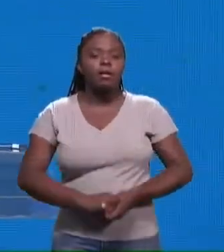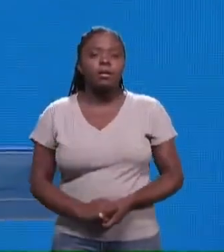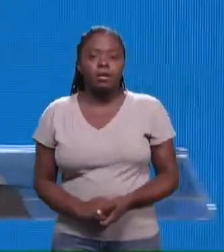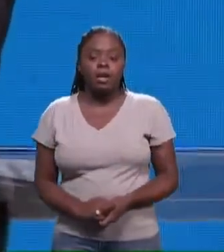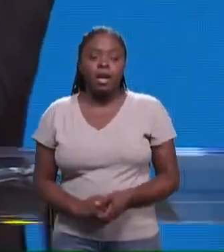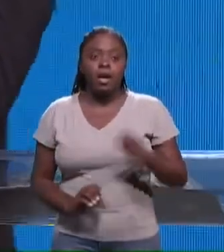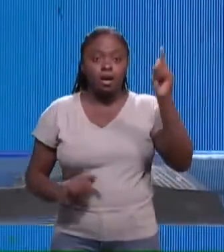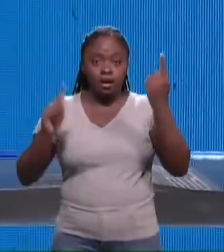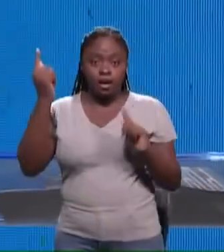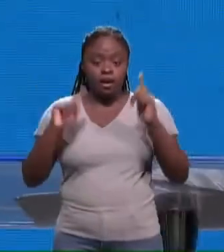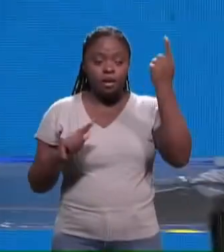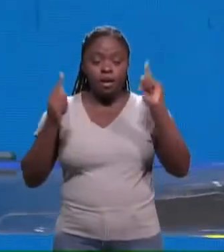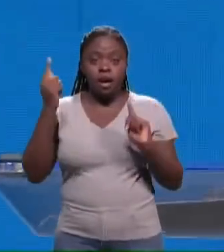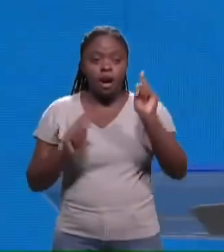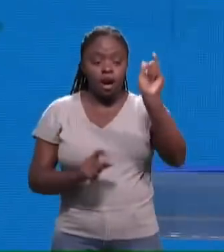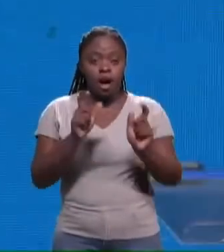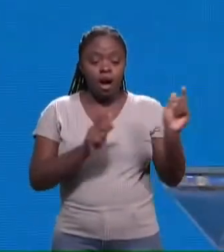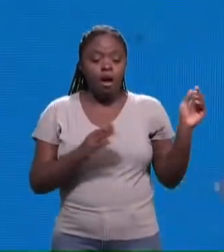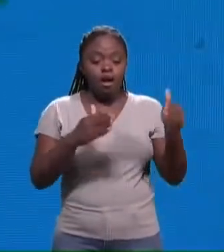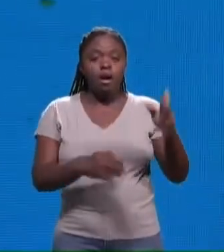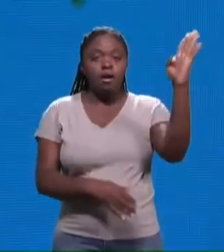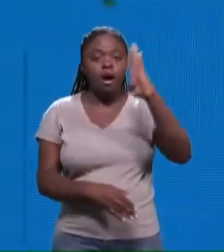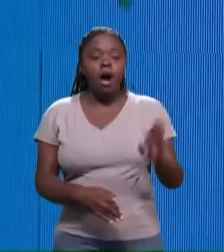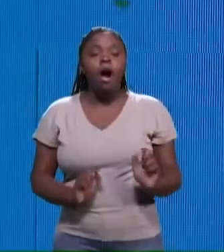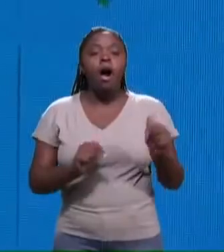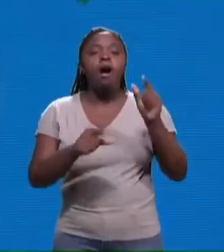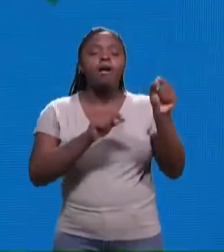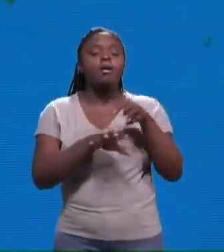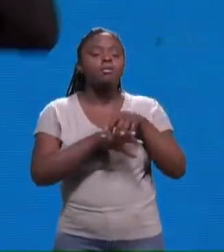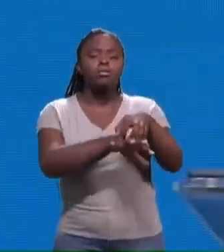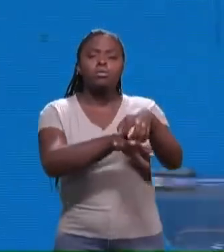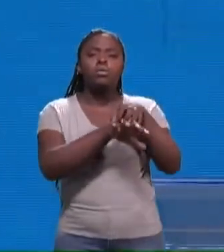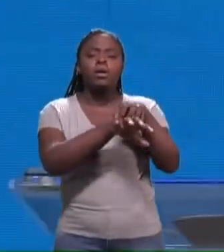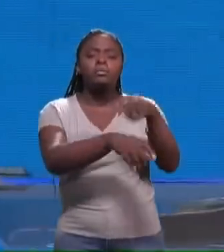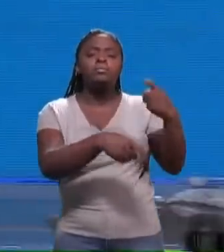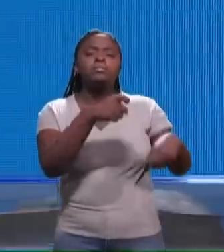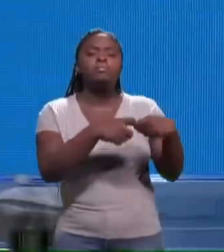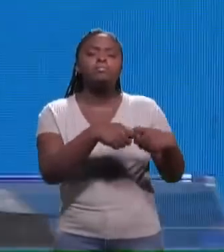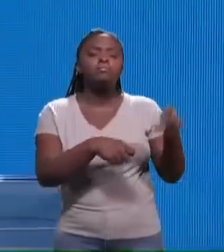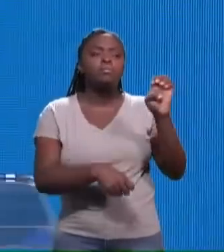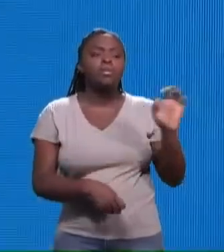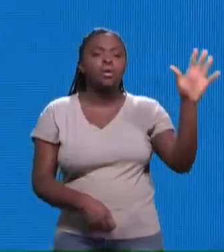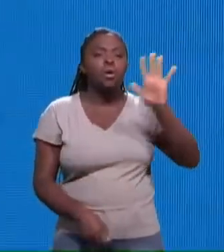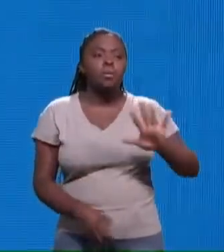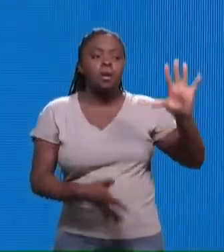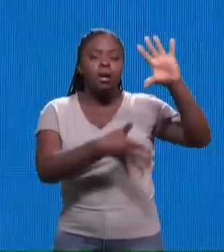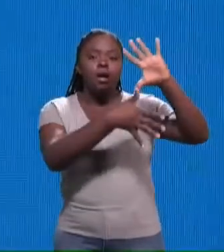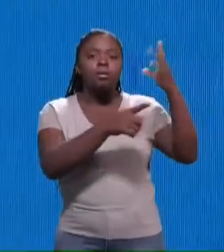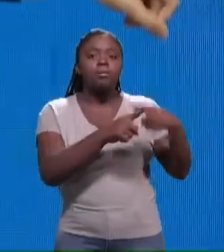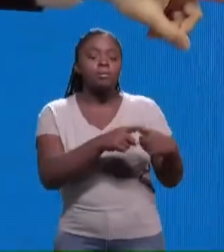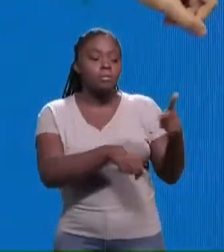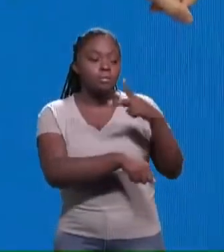No carnaval, as pessoas vêm para o Brasil fazer turismo sexual europeu e americano. Por quê? Porque lá no país deles dá